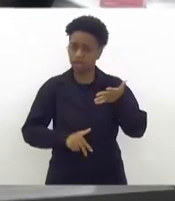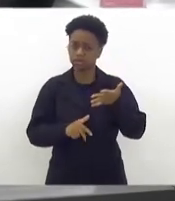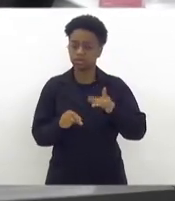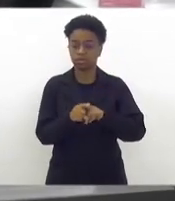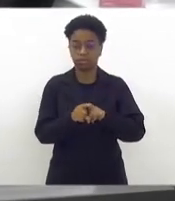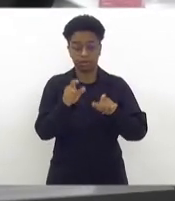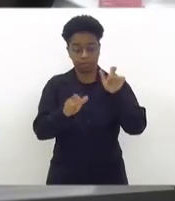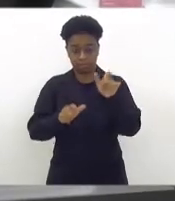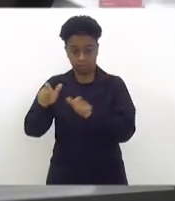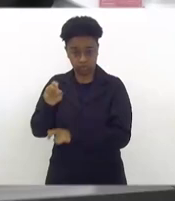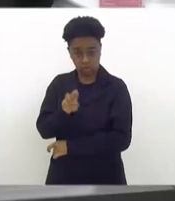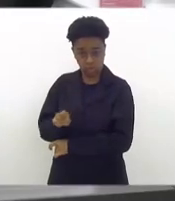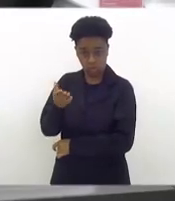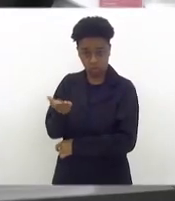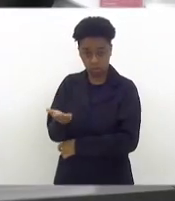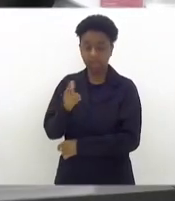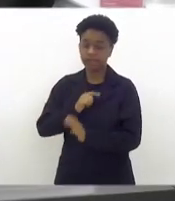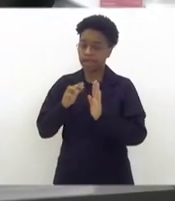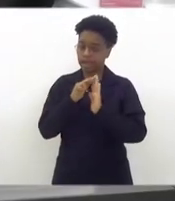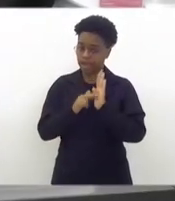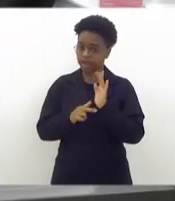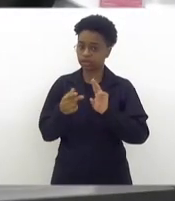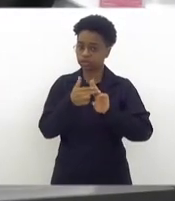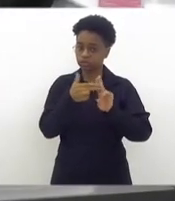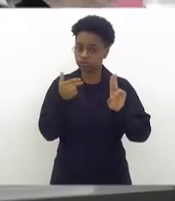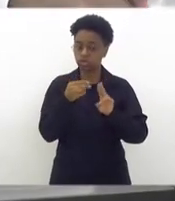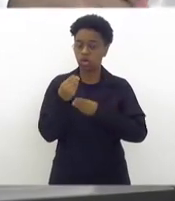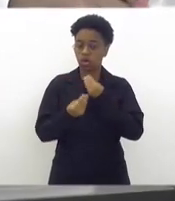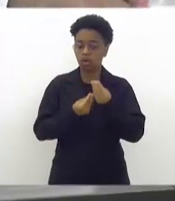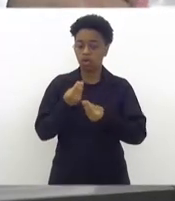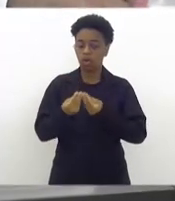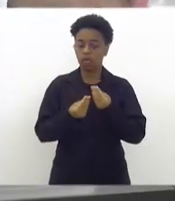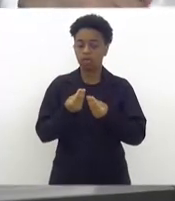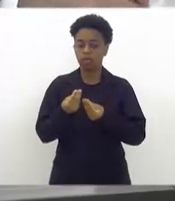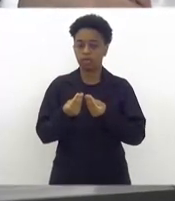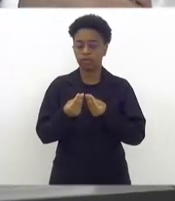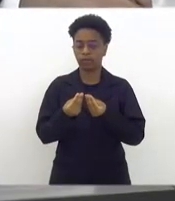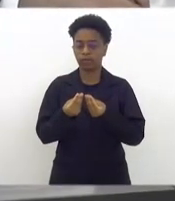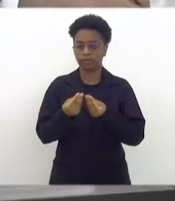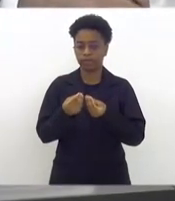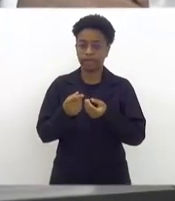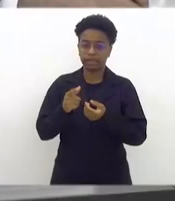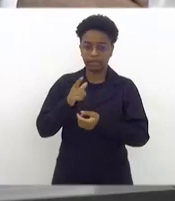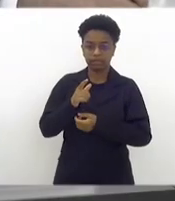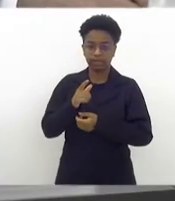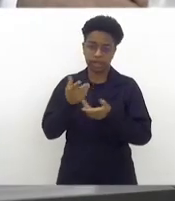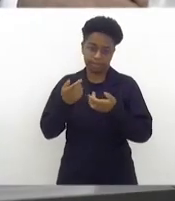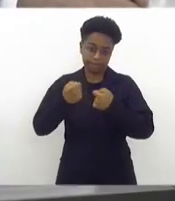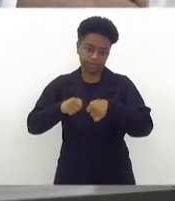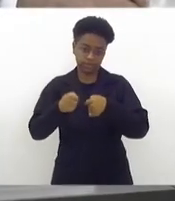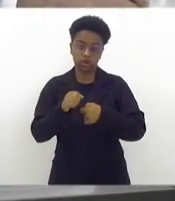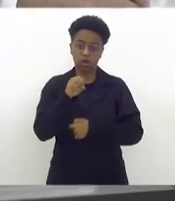pessoas beneficiárias também na regra do SUS, aquelas que são reconhecidamente hipossuficientes, portanto, são carentes,